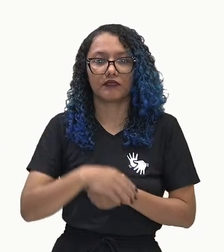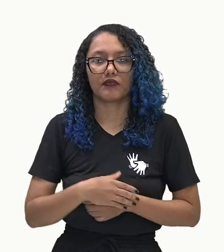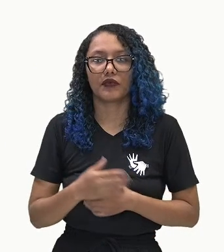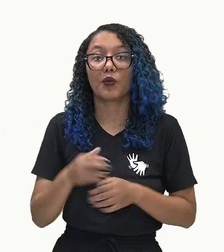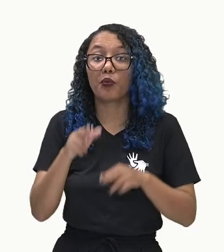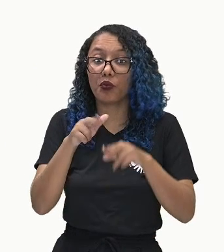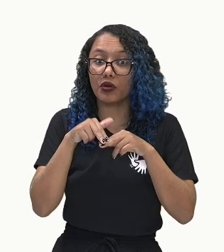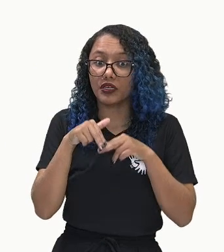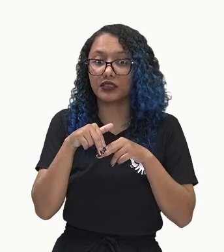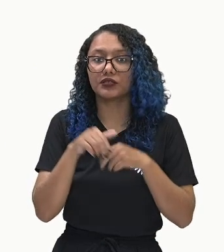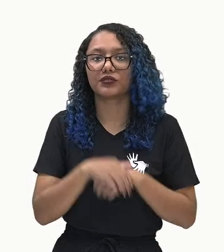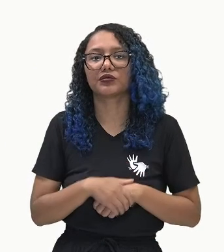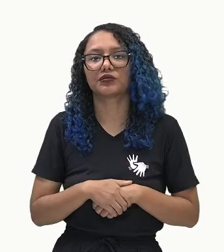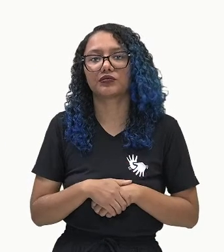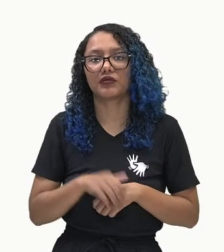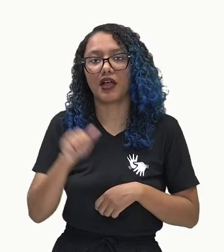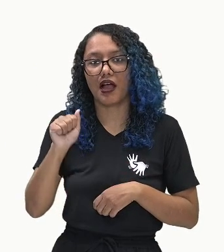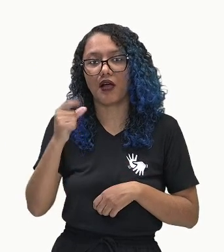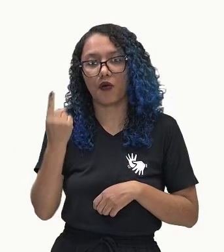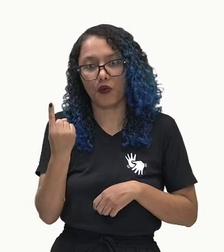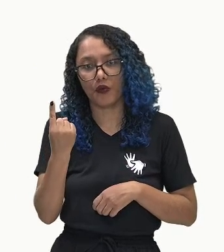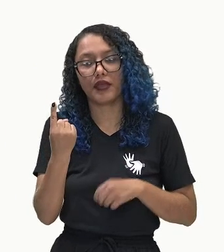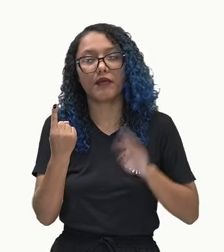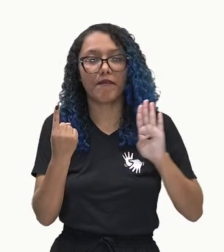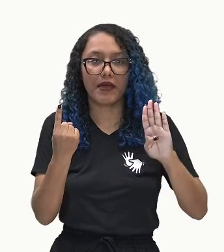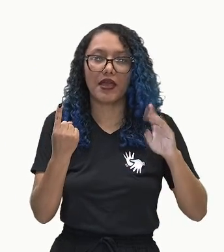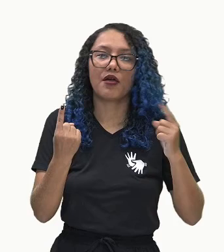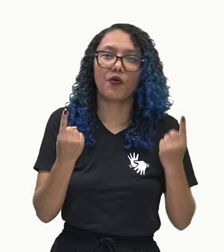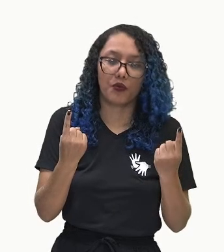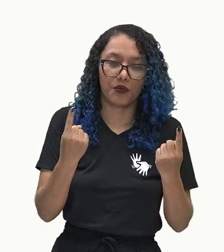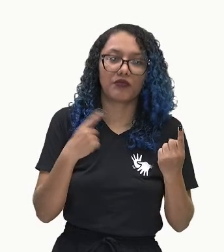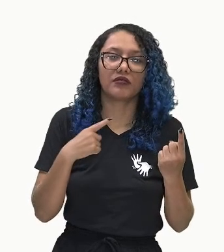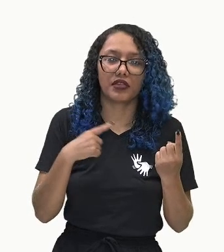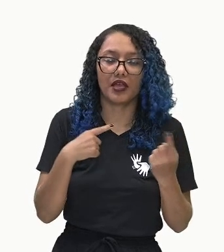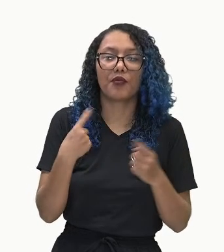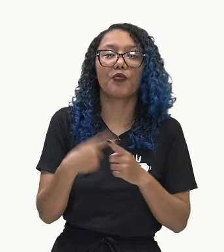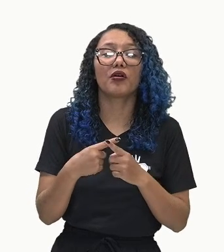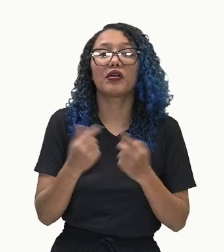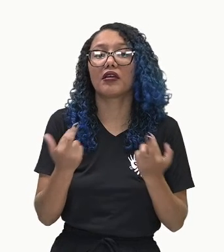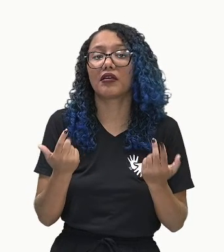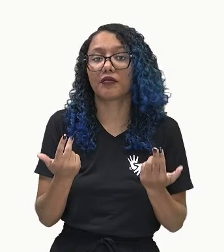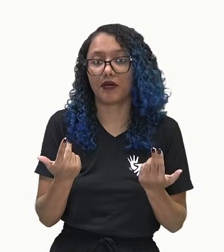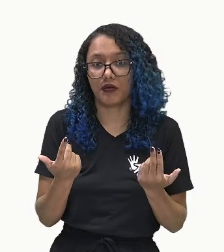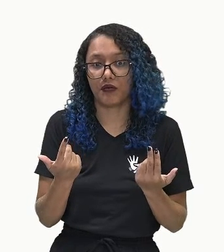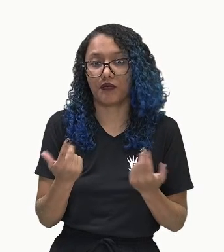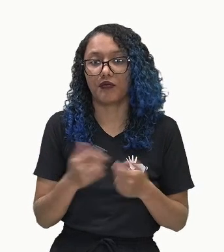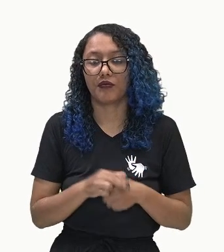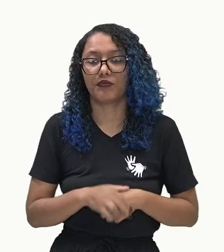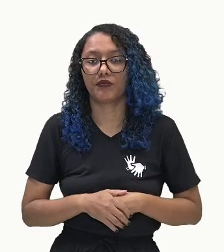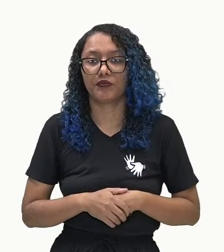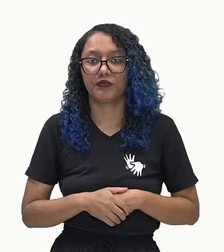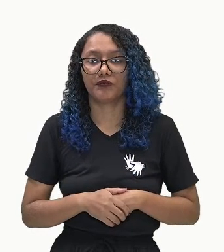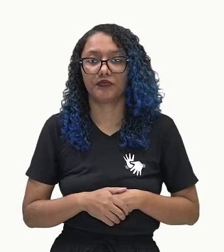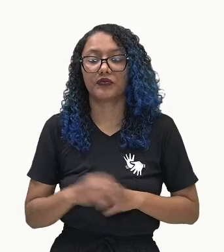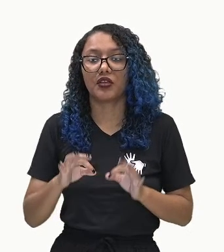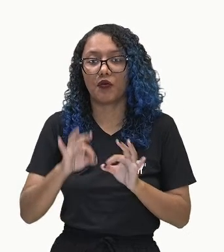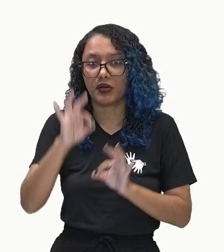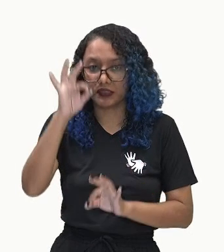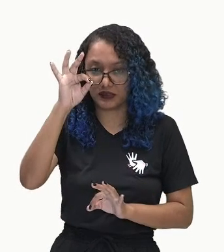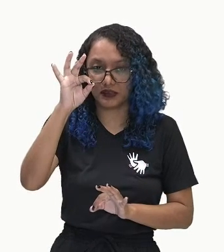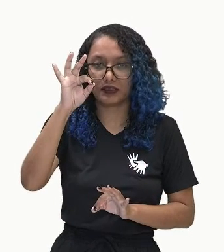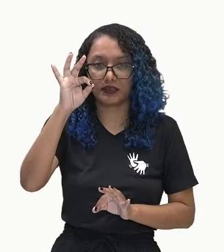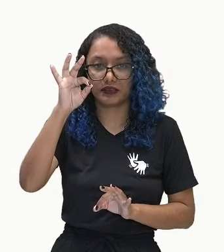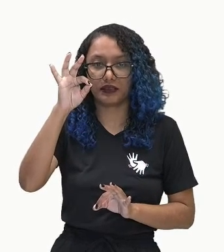x do A e 1 para o x do B. Porque já que a distância entre esses dois pontos está na